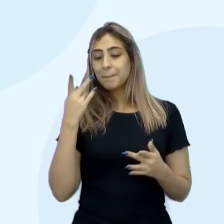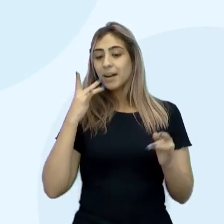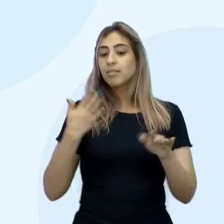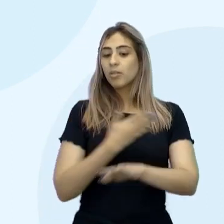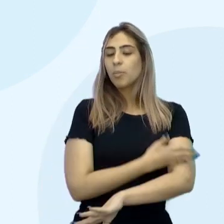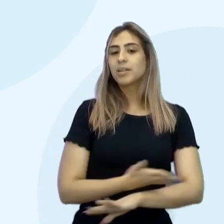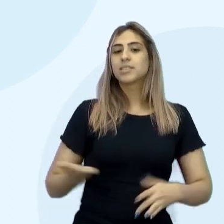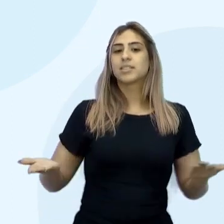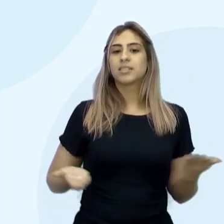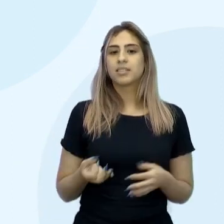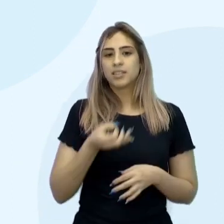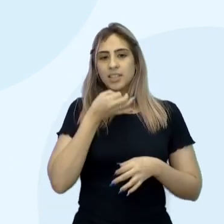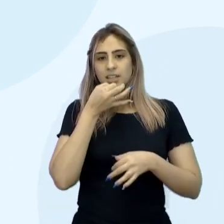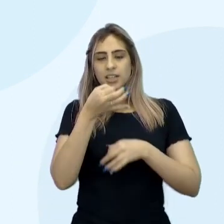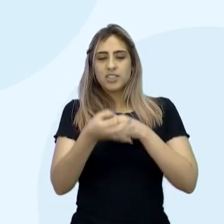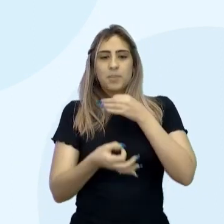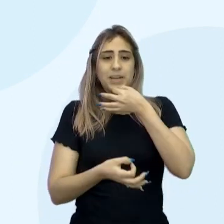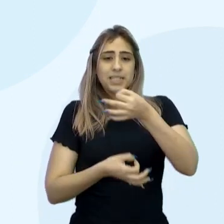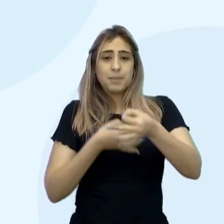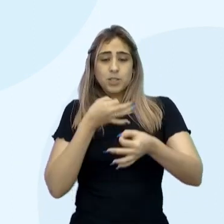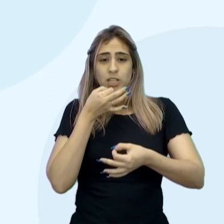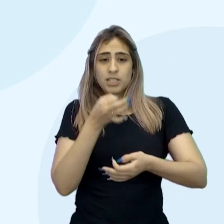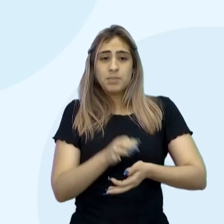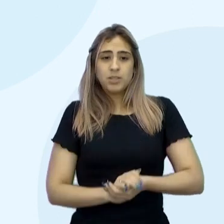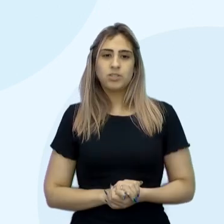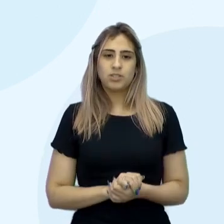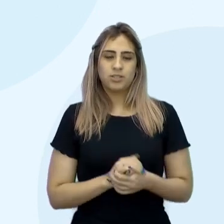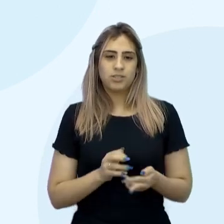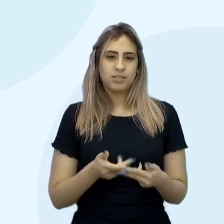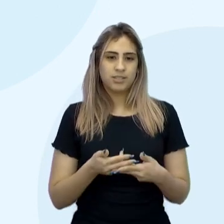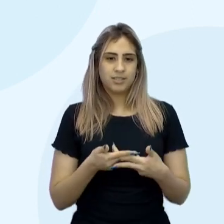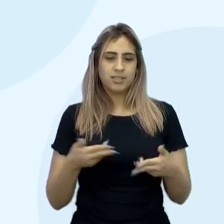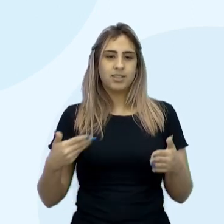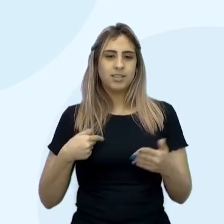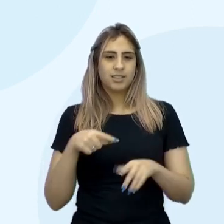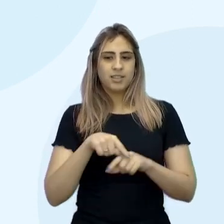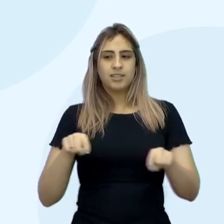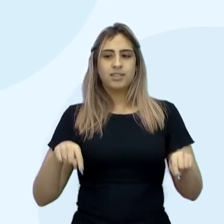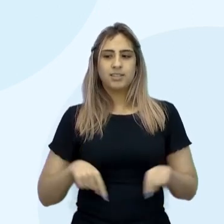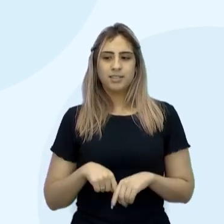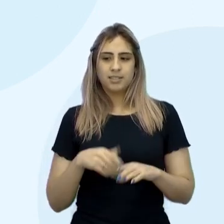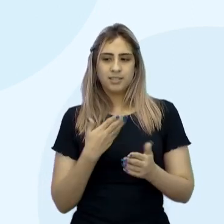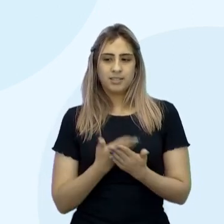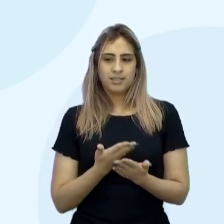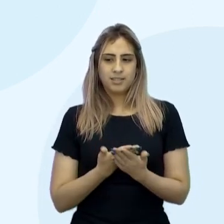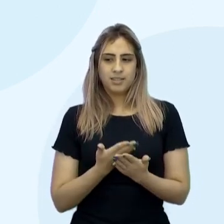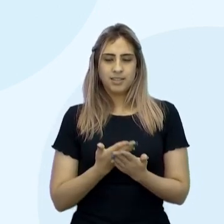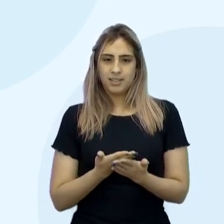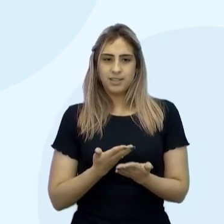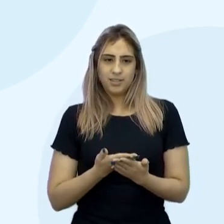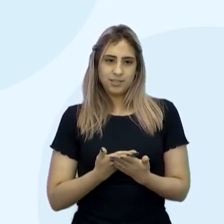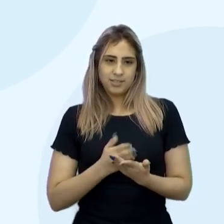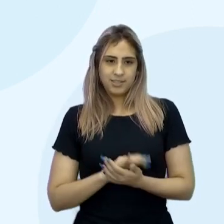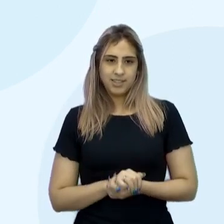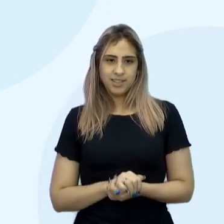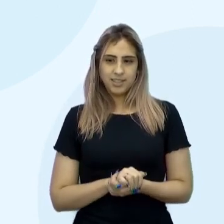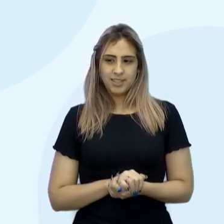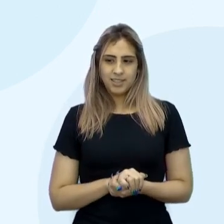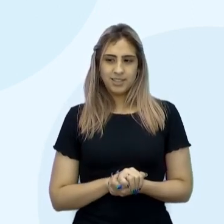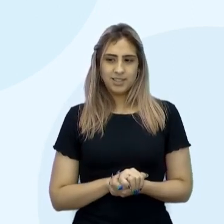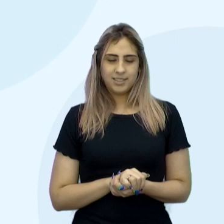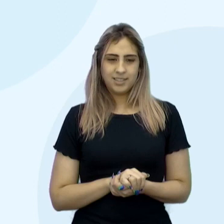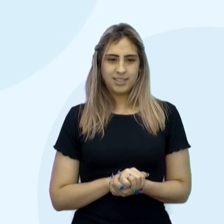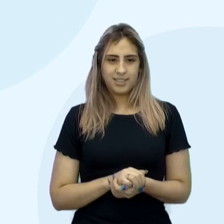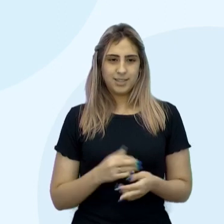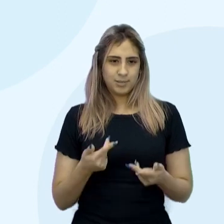começarmos, sugerimos que você que está aí na sala de aula, que está assistindo a nossa aula ou que vai assistir a